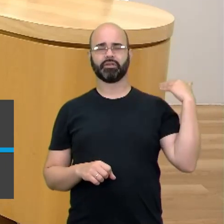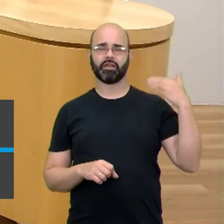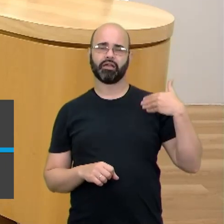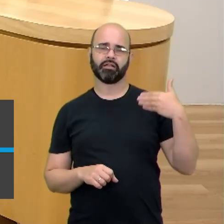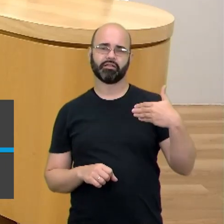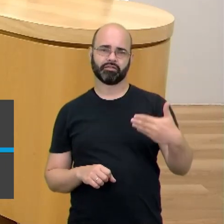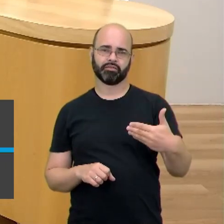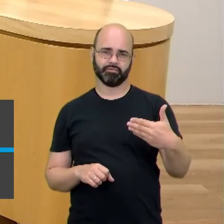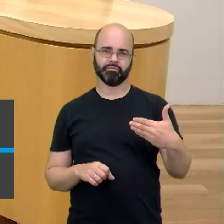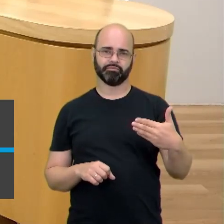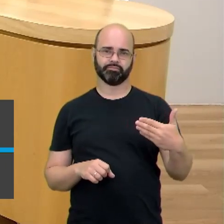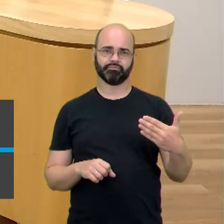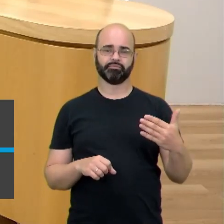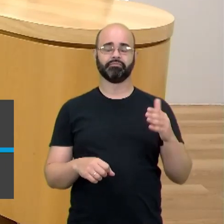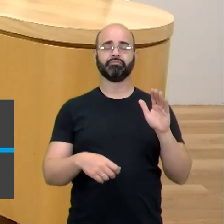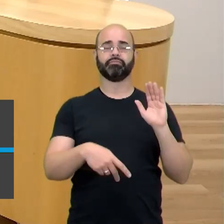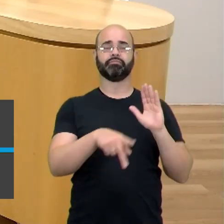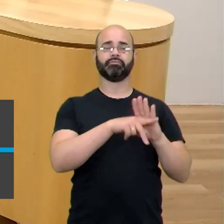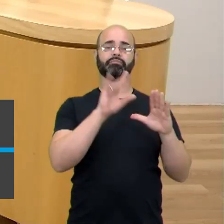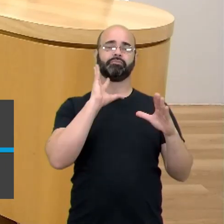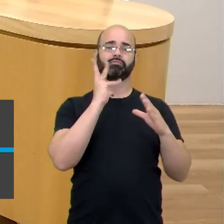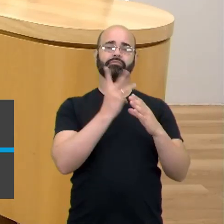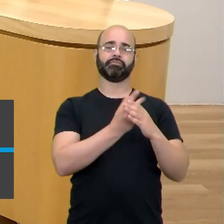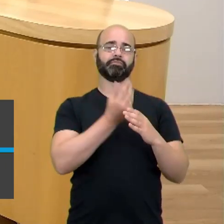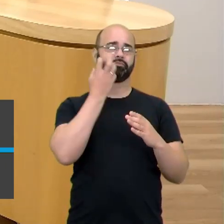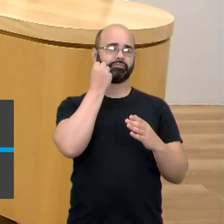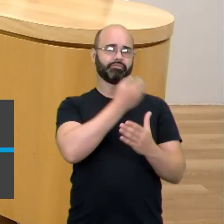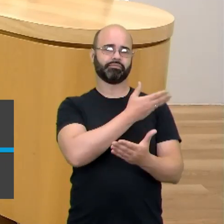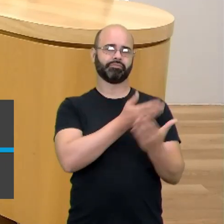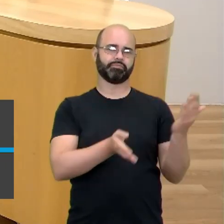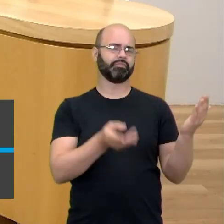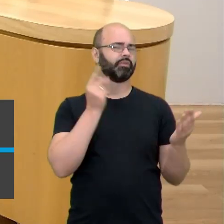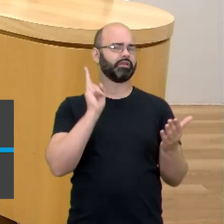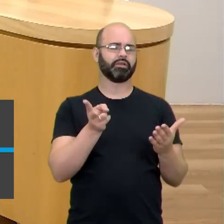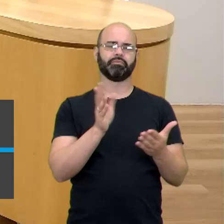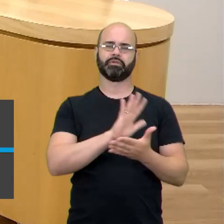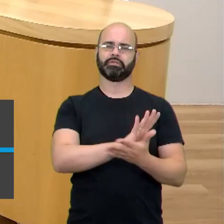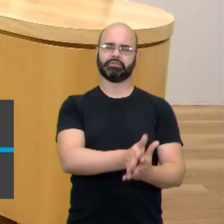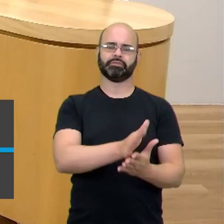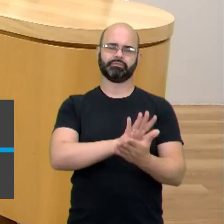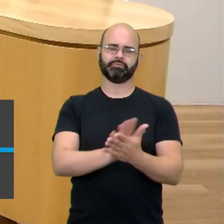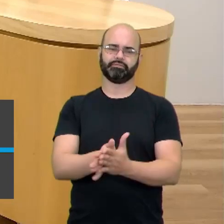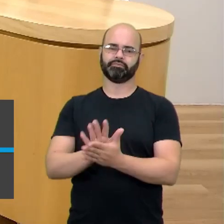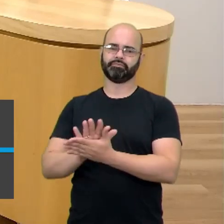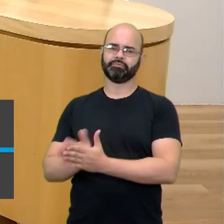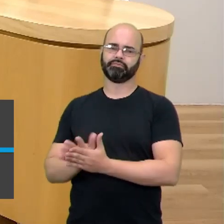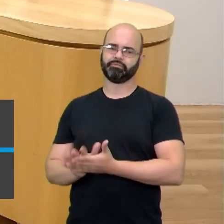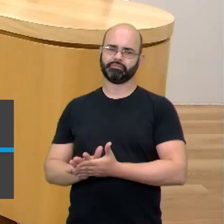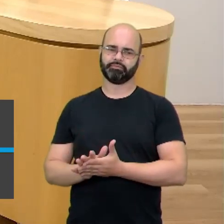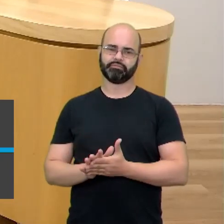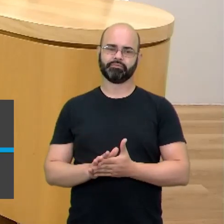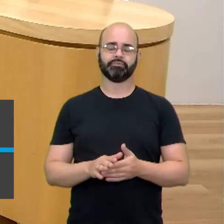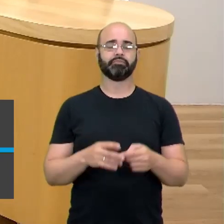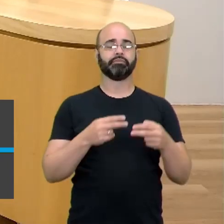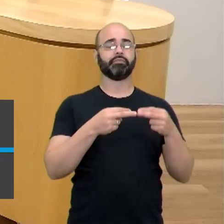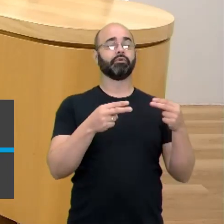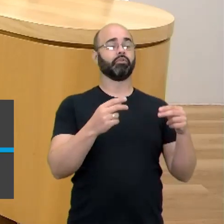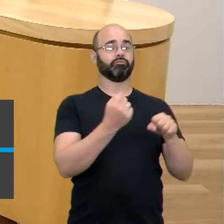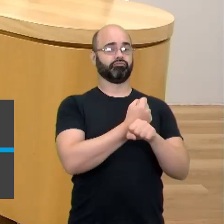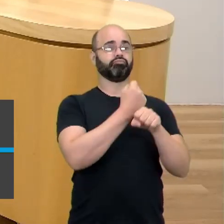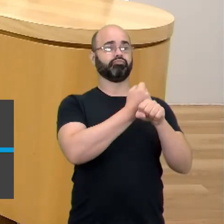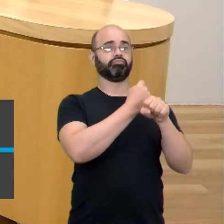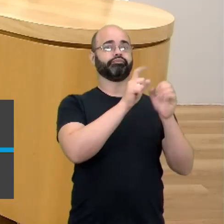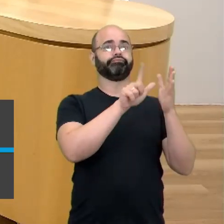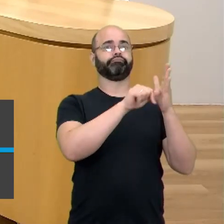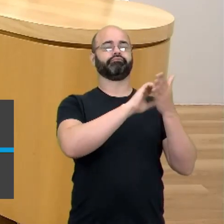do próprio patrimônio. Era um bota abaixo o tempo todo. Era um bota abaixo que construía algo que dali pouco tempo